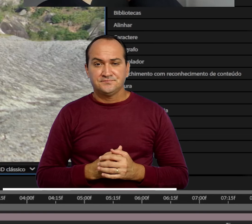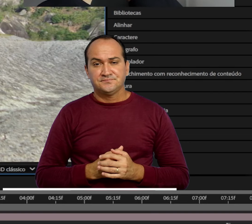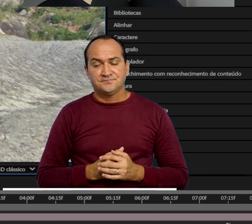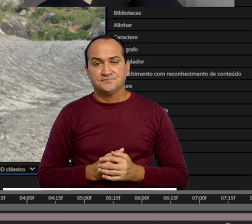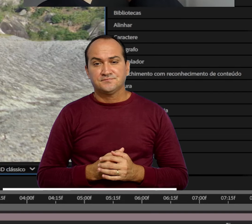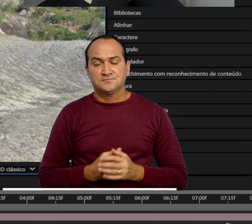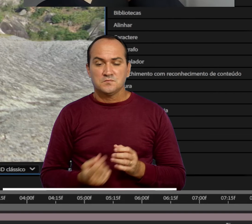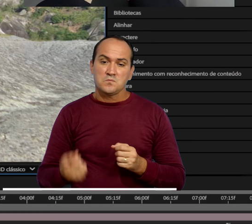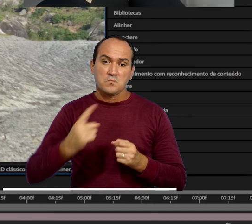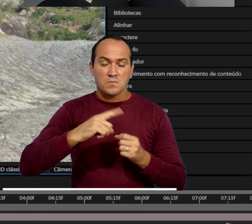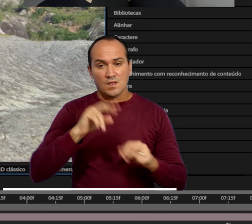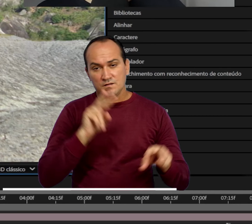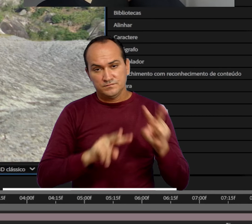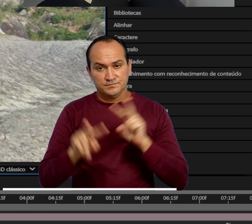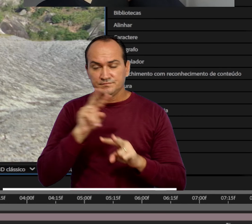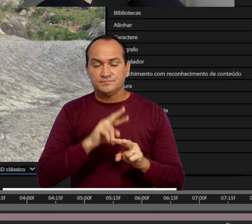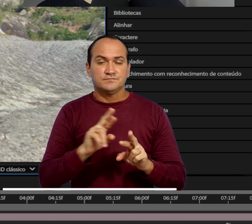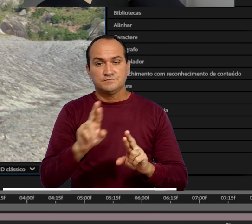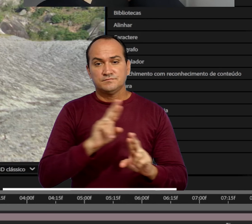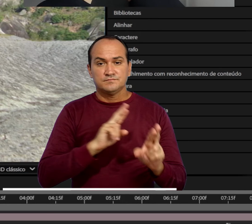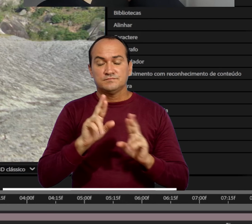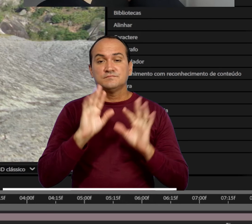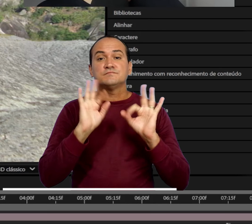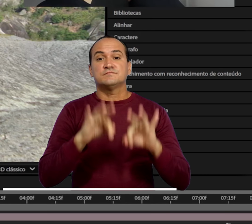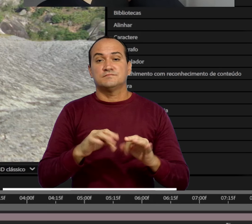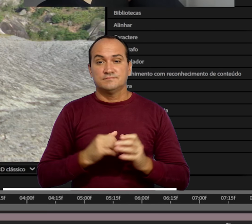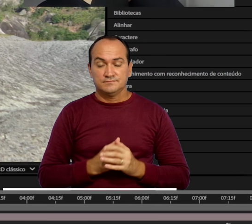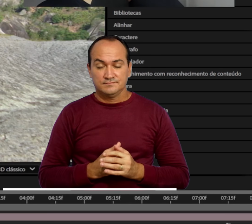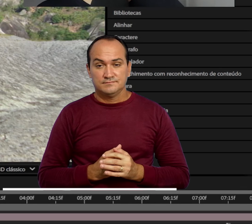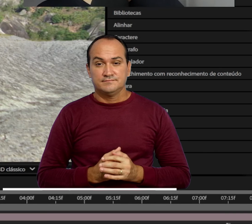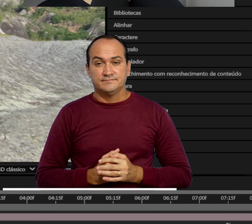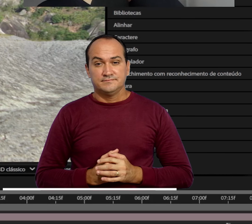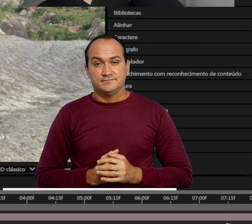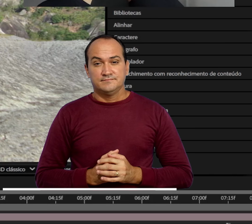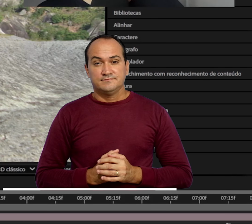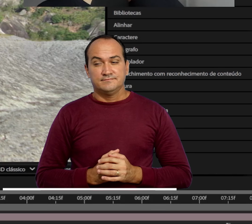dela, certo? Pronto, vou voltar a visualizar aqui meu resultado final.